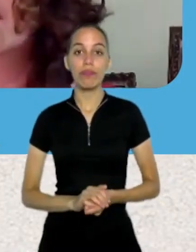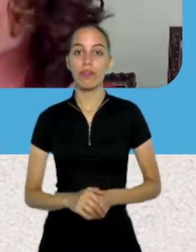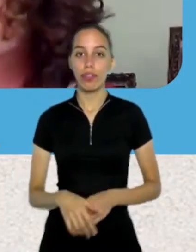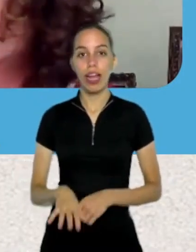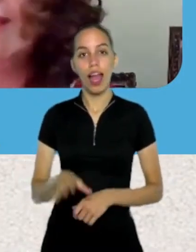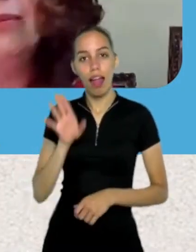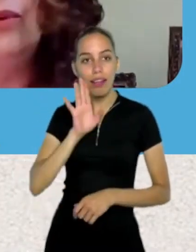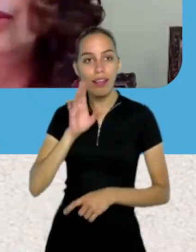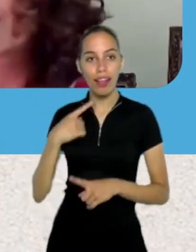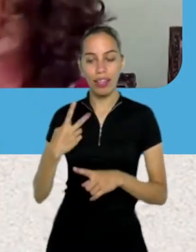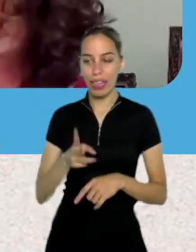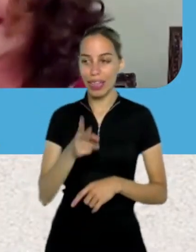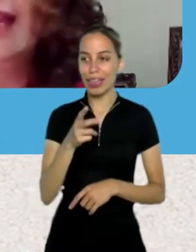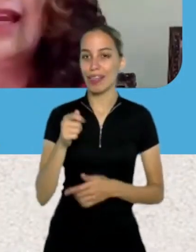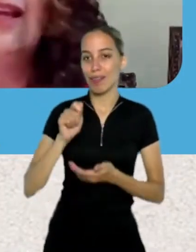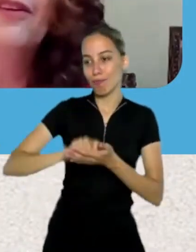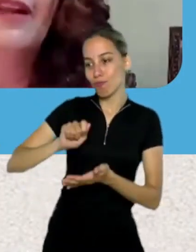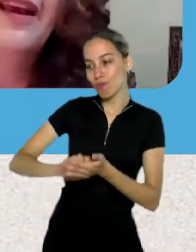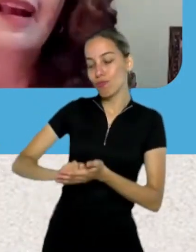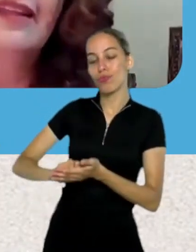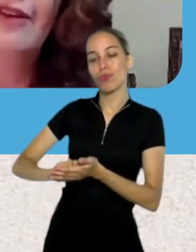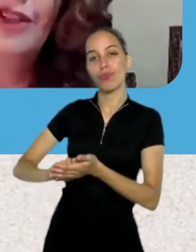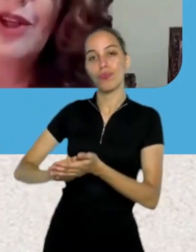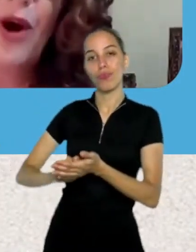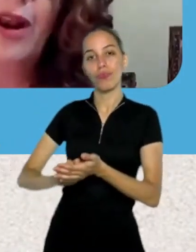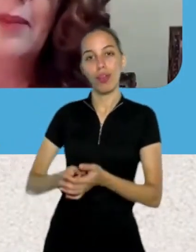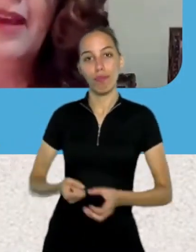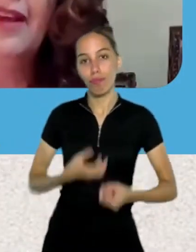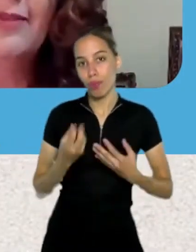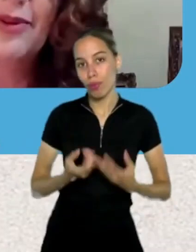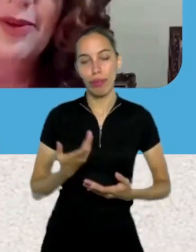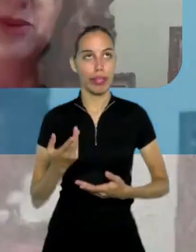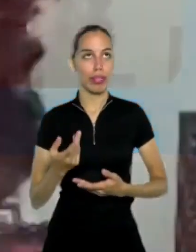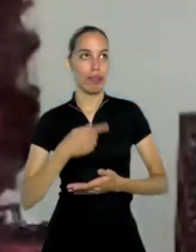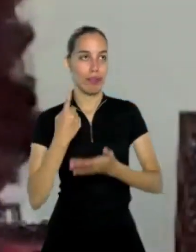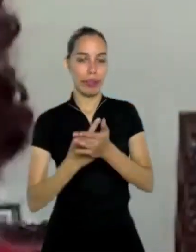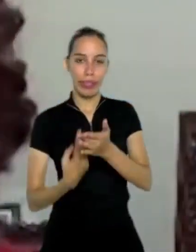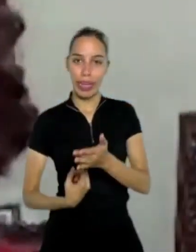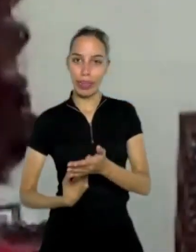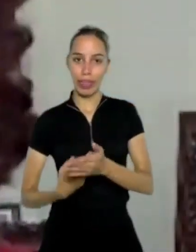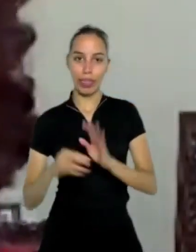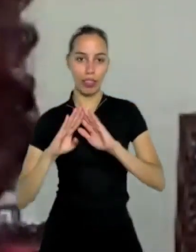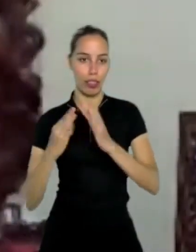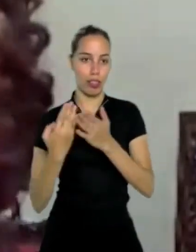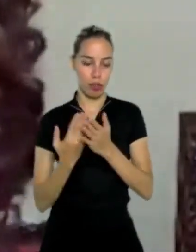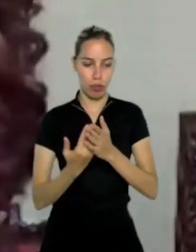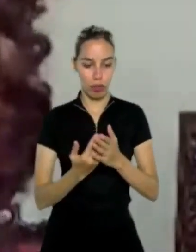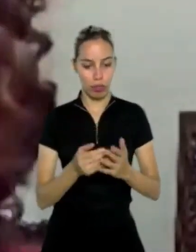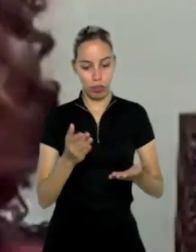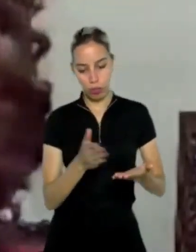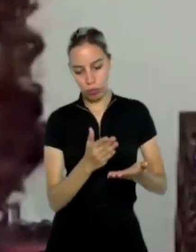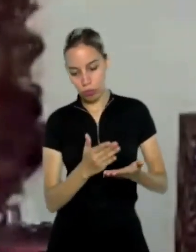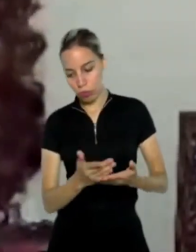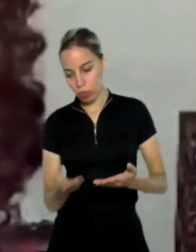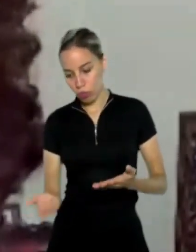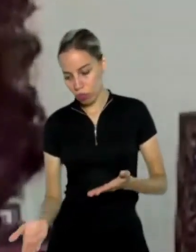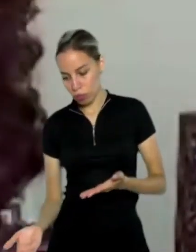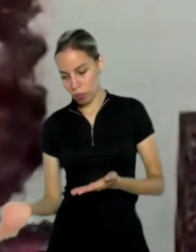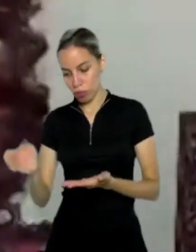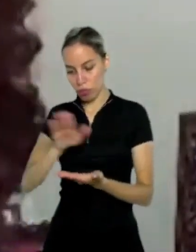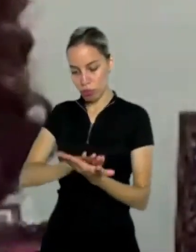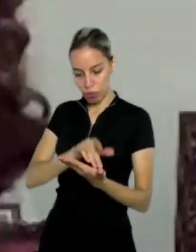tive, assim, anotava muito em caderno, né? Caderno de escola mesmo, no final do caderno, gostava de